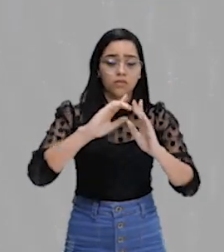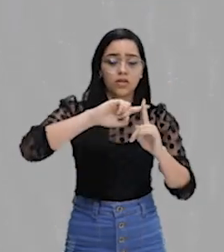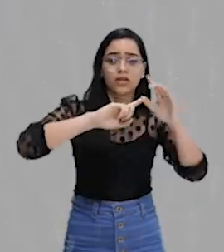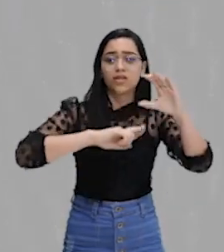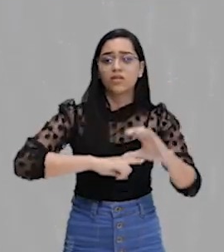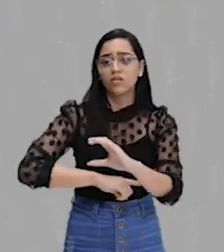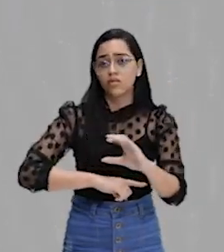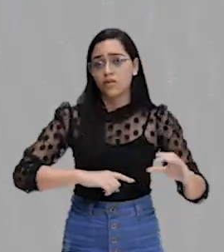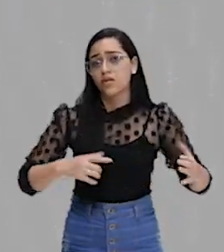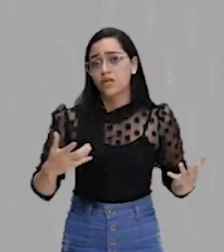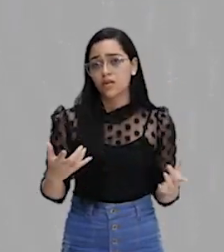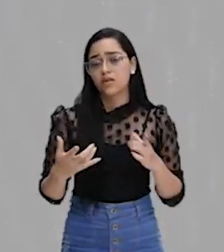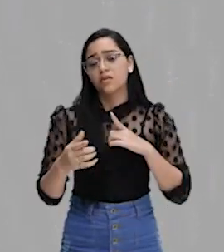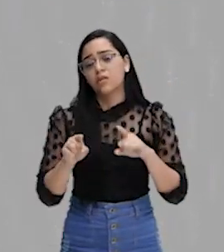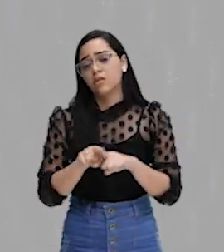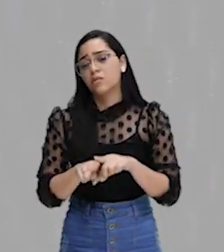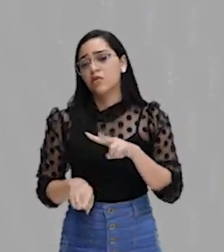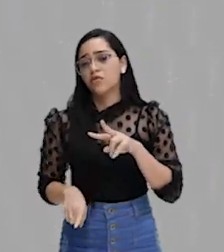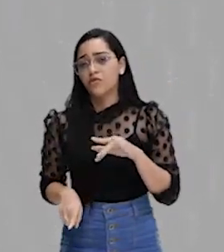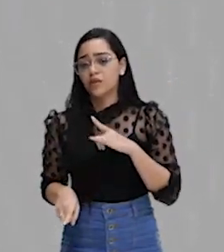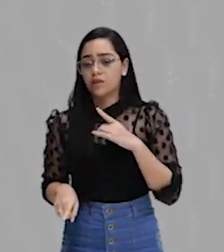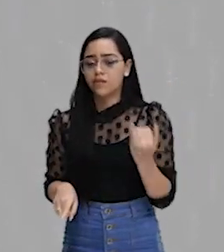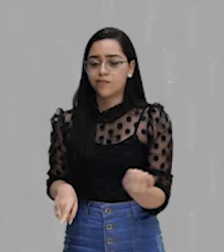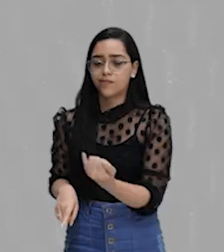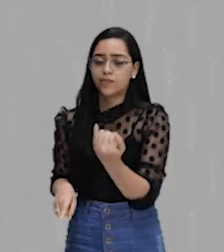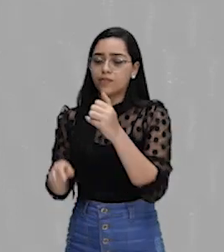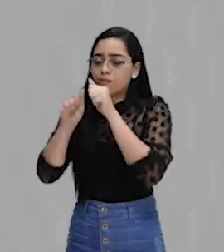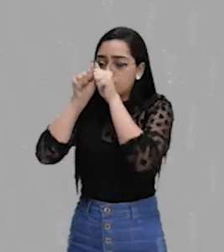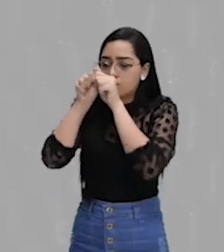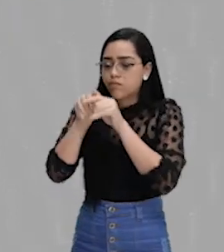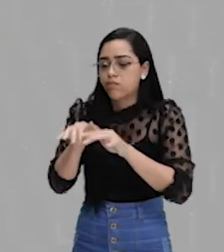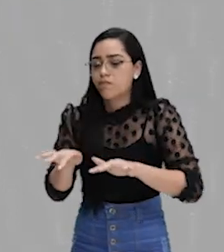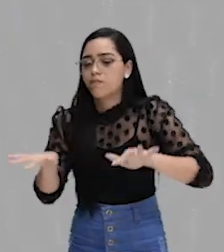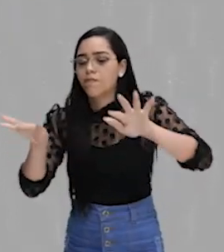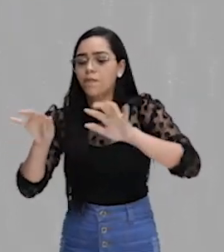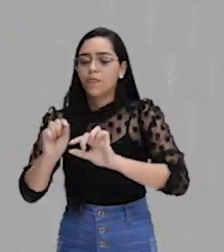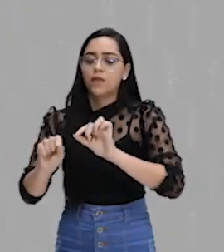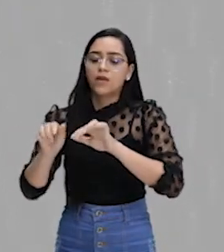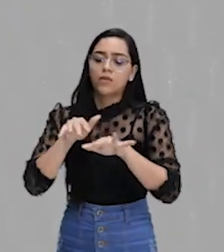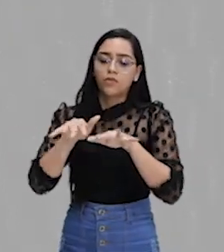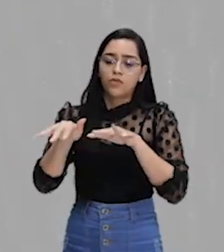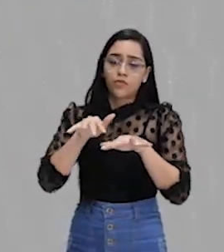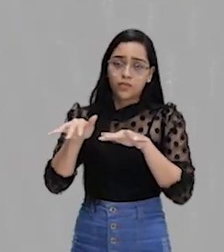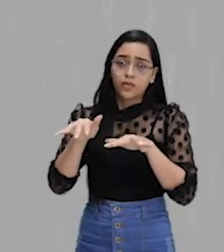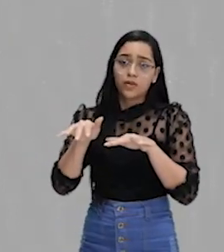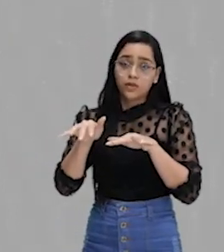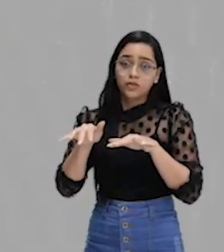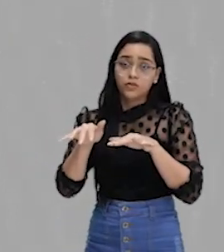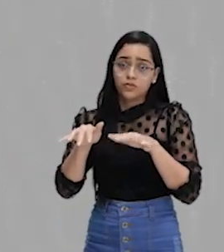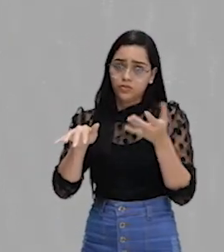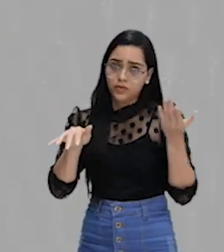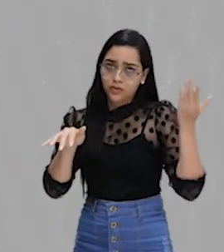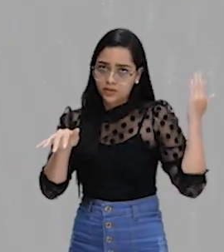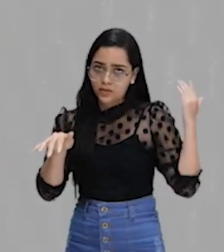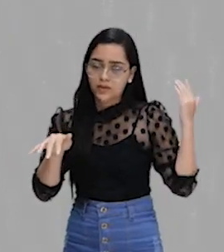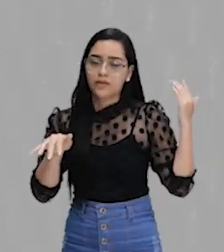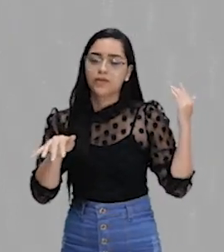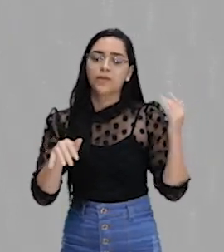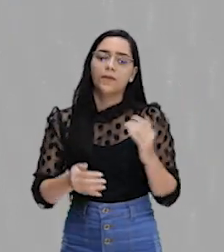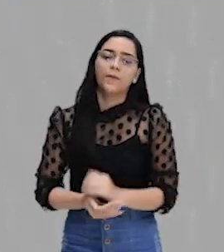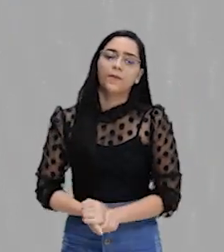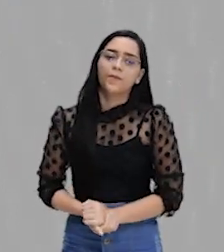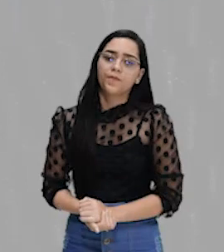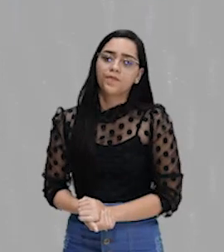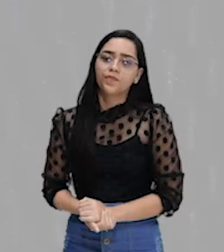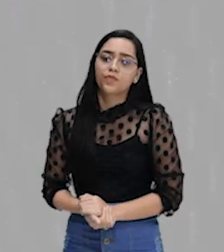Católica. E a imprensa ela vai ser importante para a divulgação do movimento renascentista cultural. Além